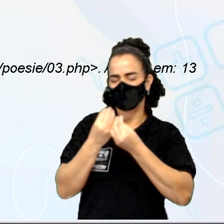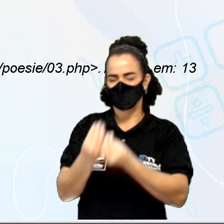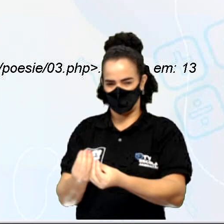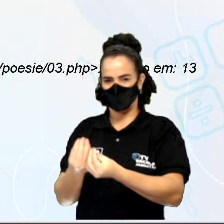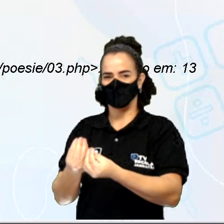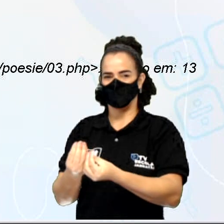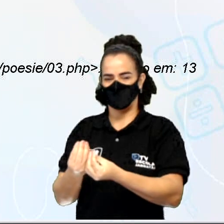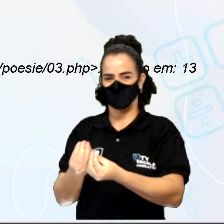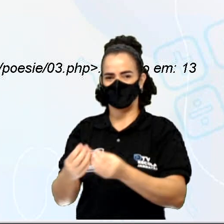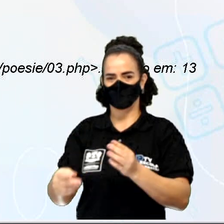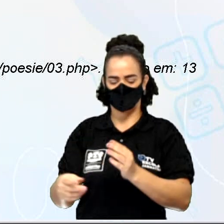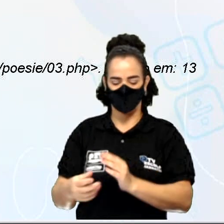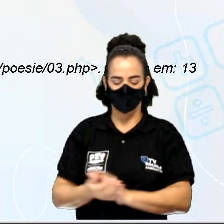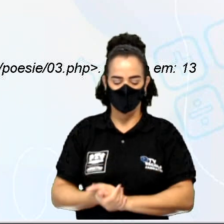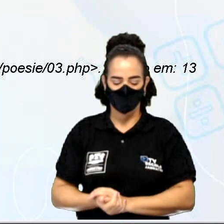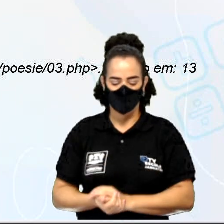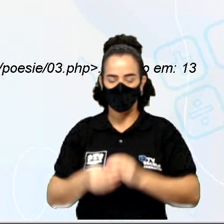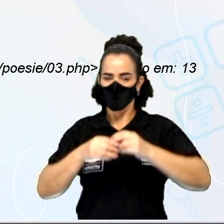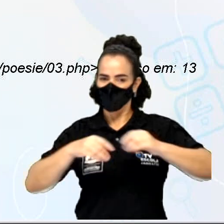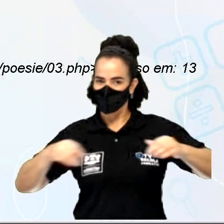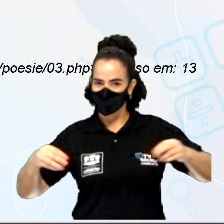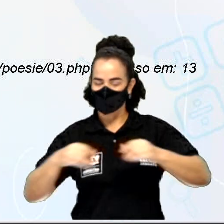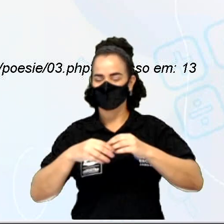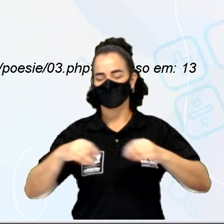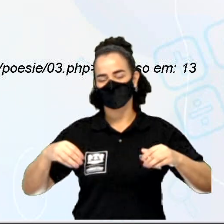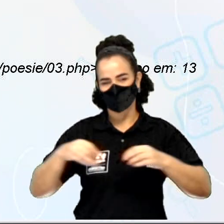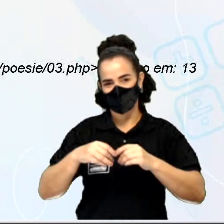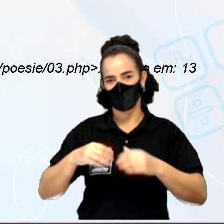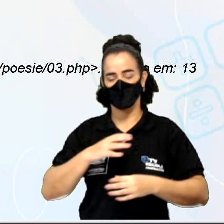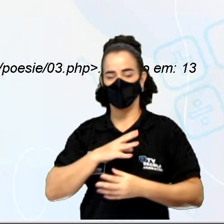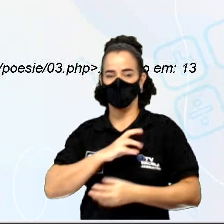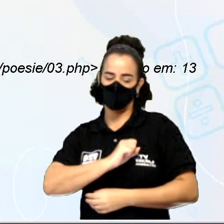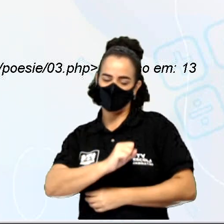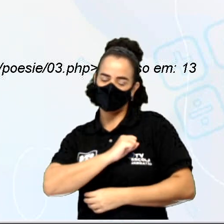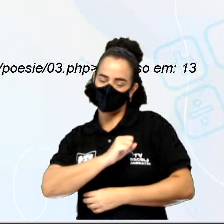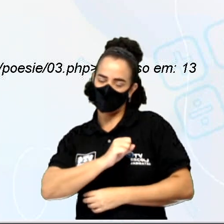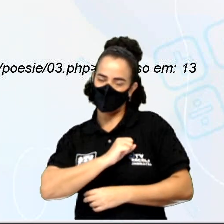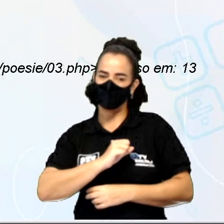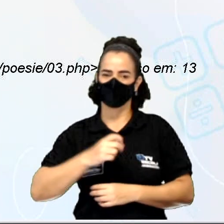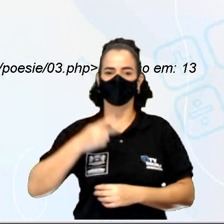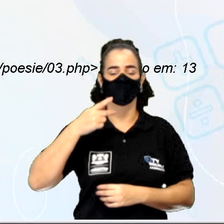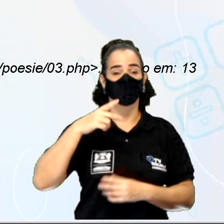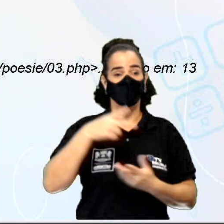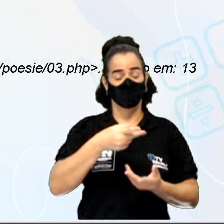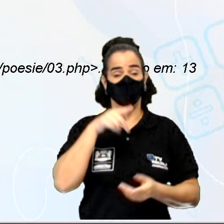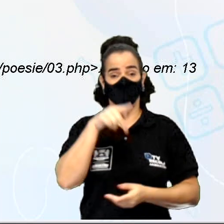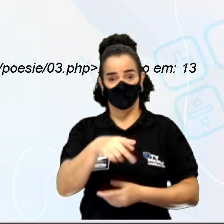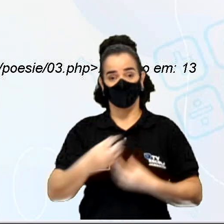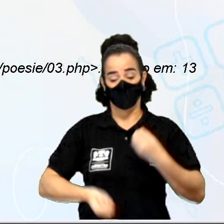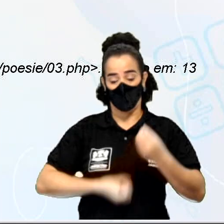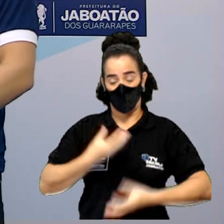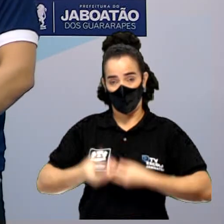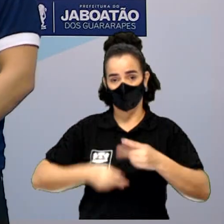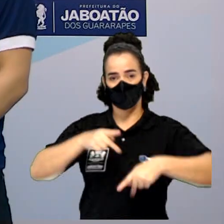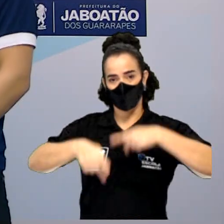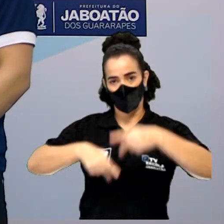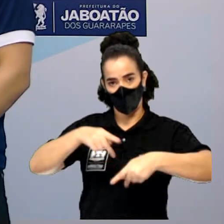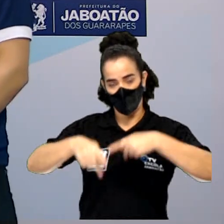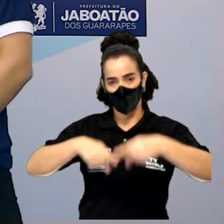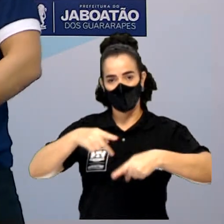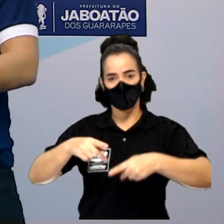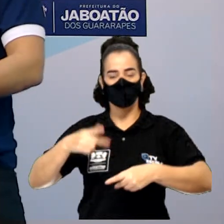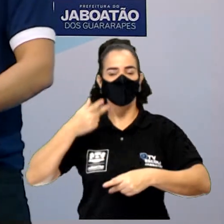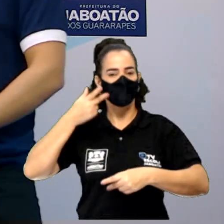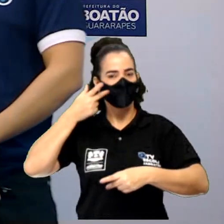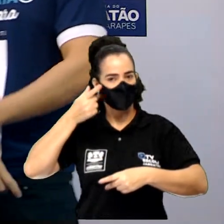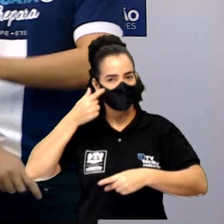coração. Patativa do Assaré, poeta popular do Ceará, e que trouxe aí pra gente uma enorme contribuição nas